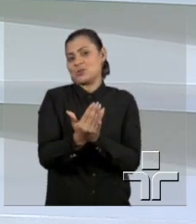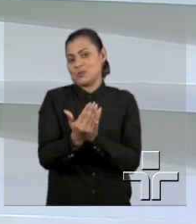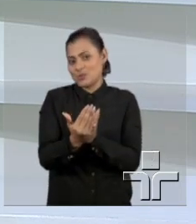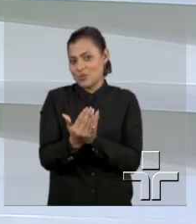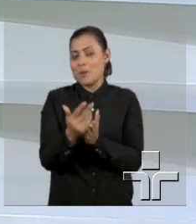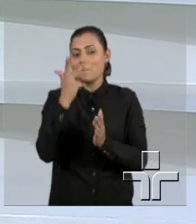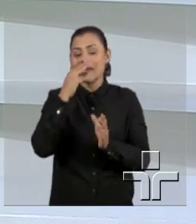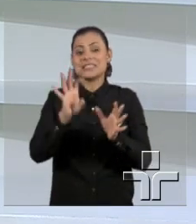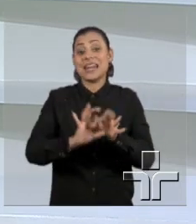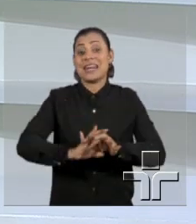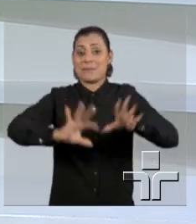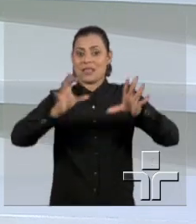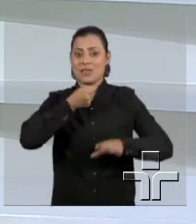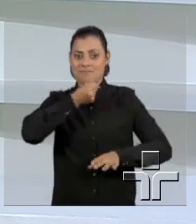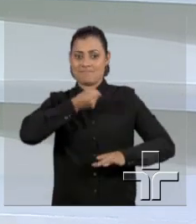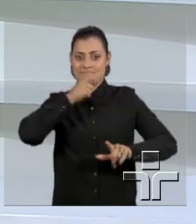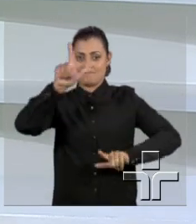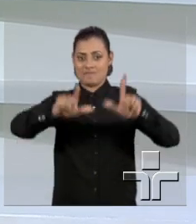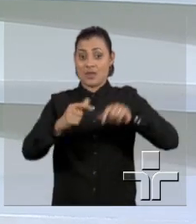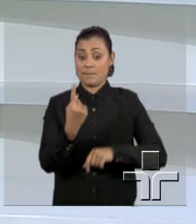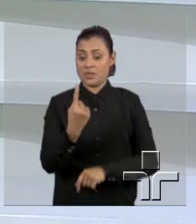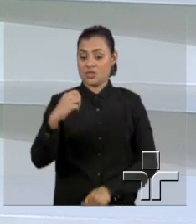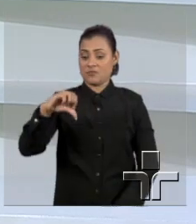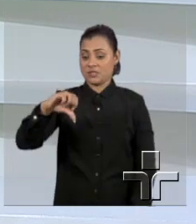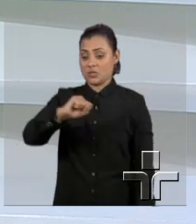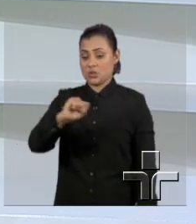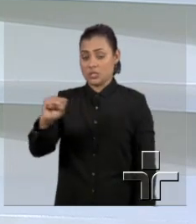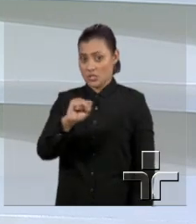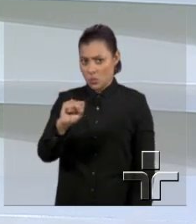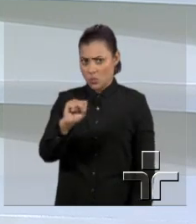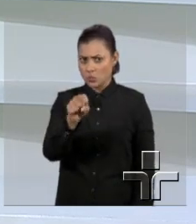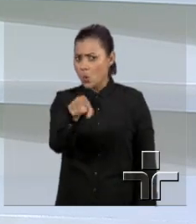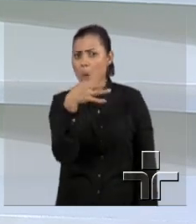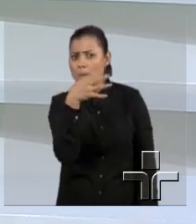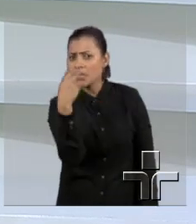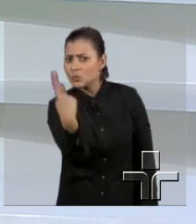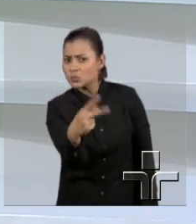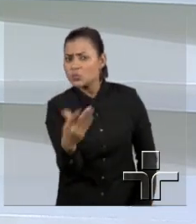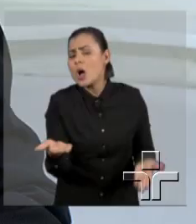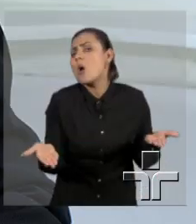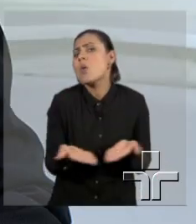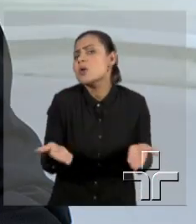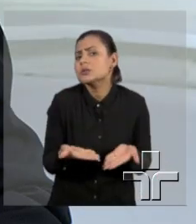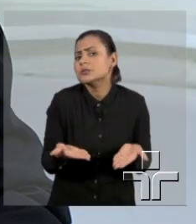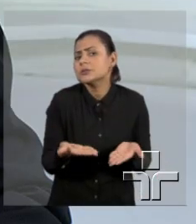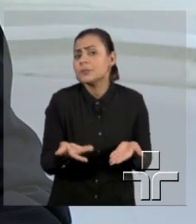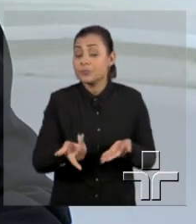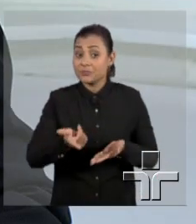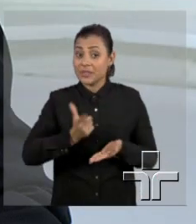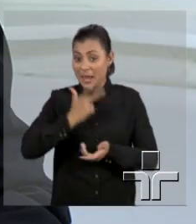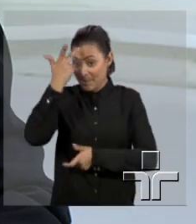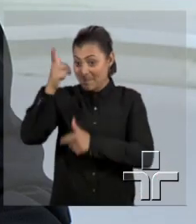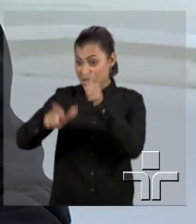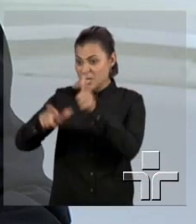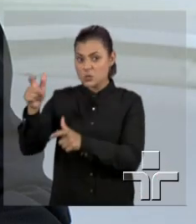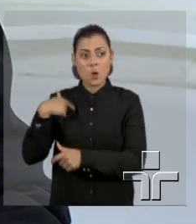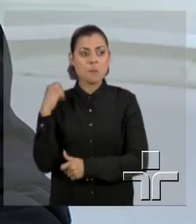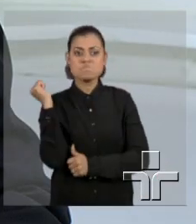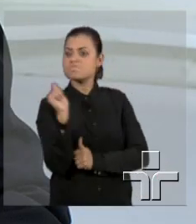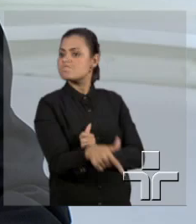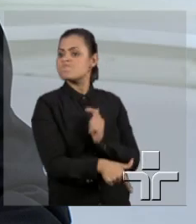ampla liberdade de imprensa no regime de 88, vê hoje essa situação, esses ataques de gente que tenta